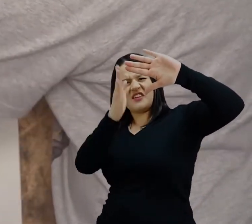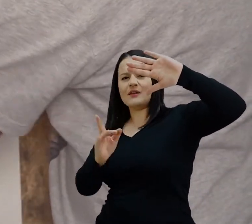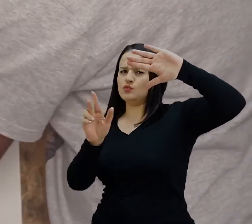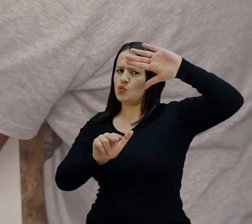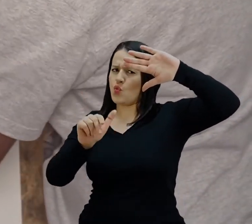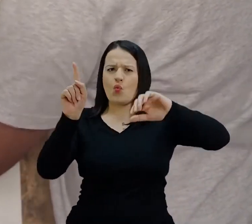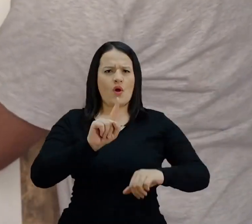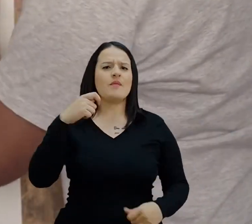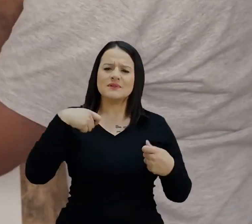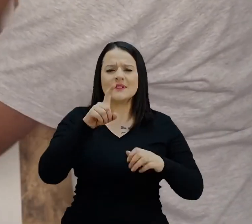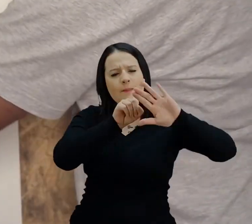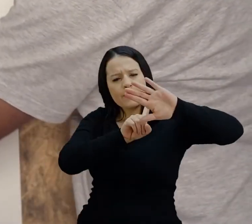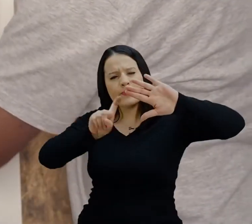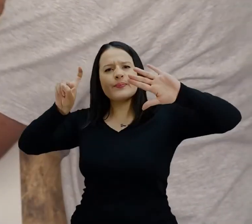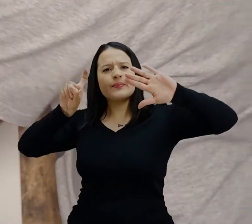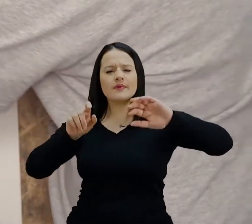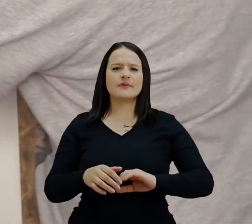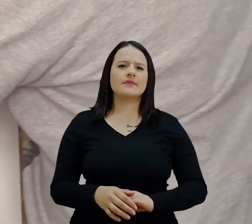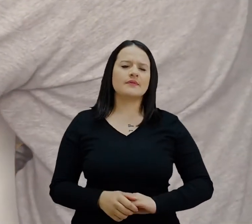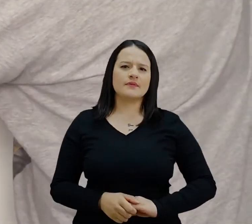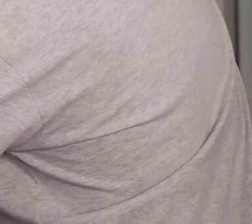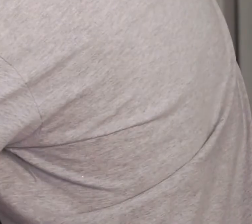desenho, fazer um movimento. Sempre apertar e soltar.